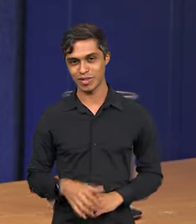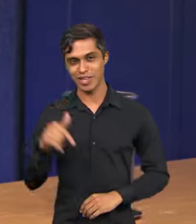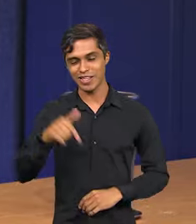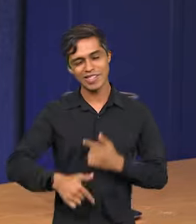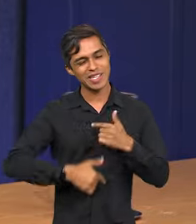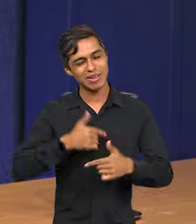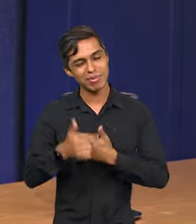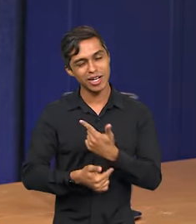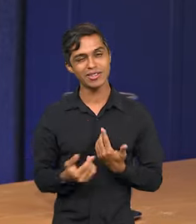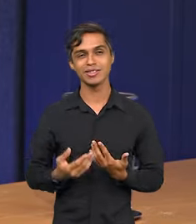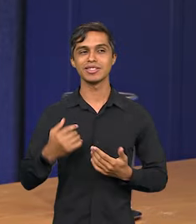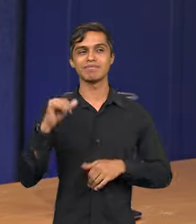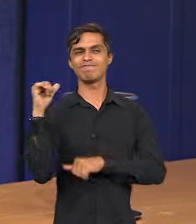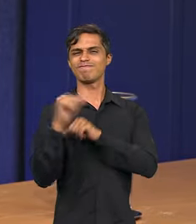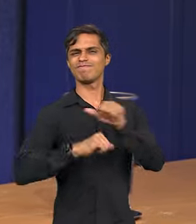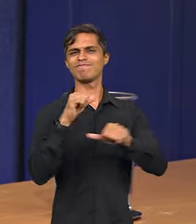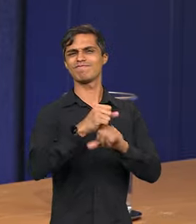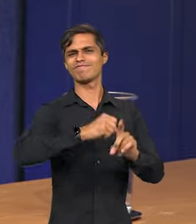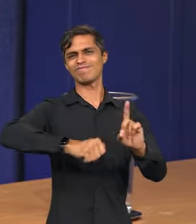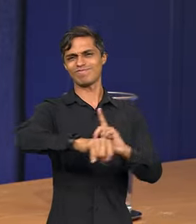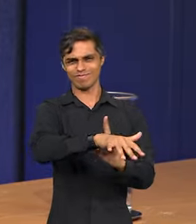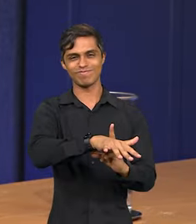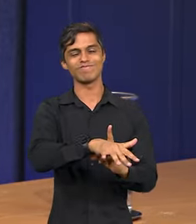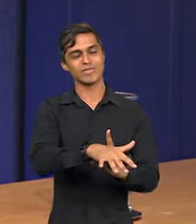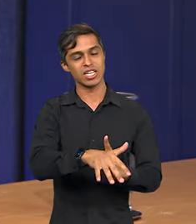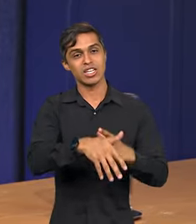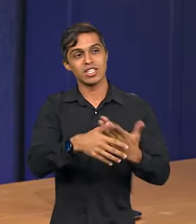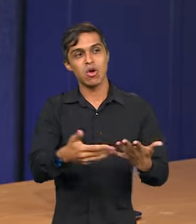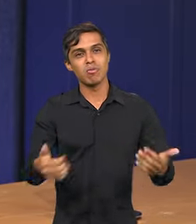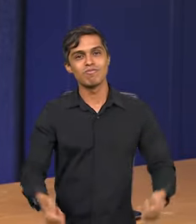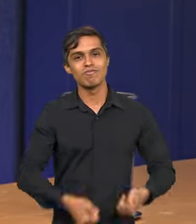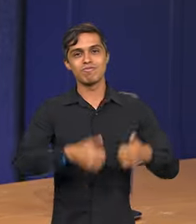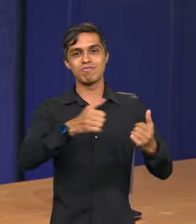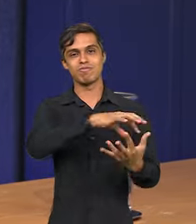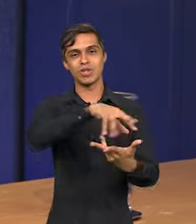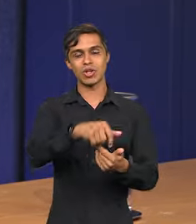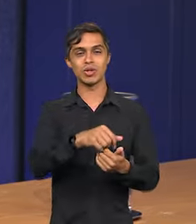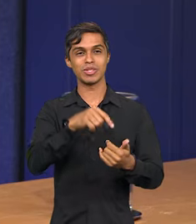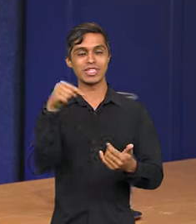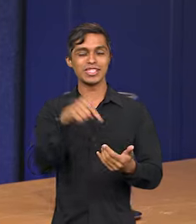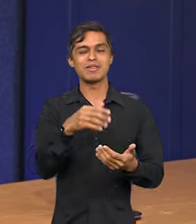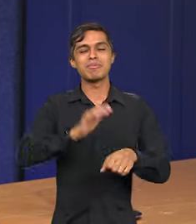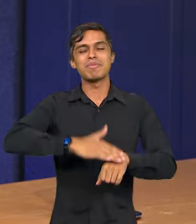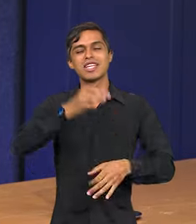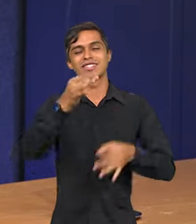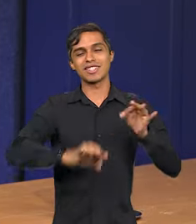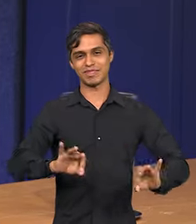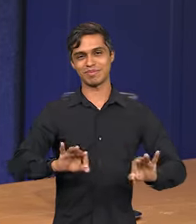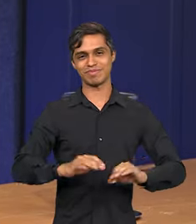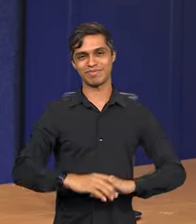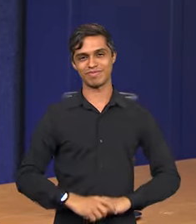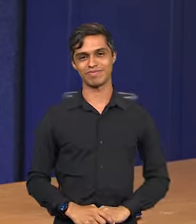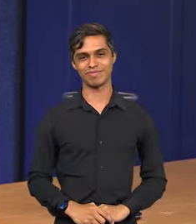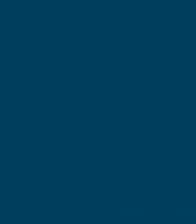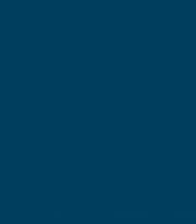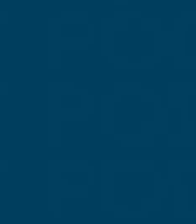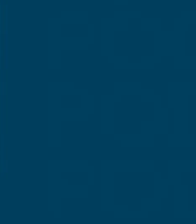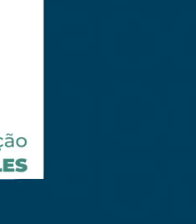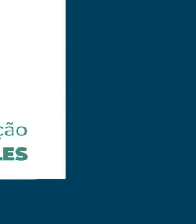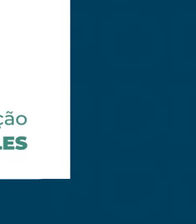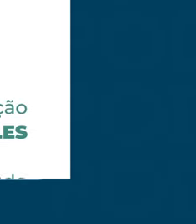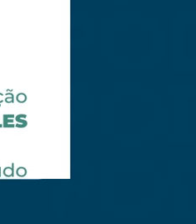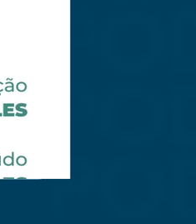todos nesse trabalho de transformação das sociedades para um mundo melhor e o mundo mais